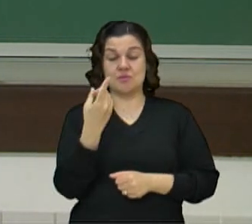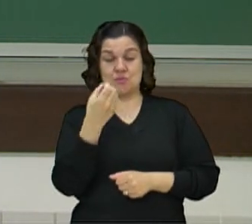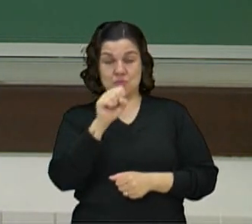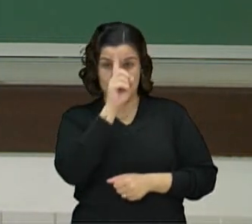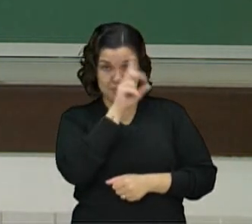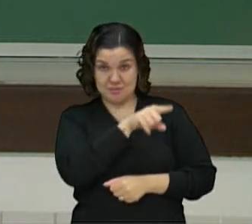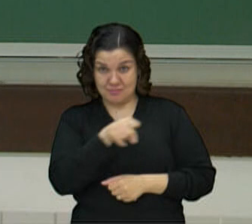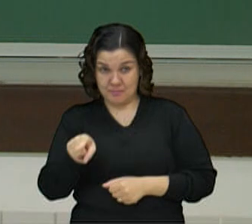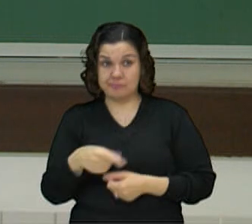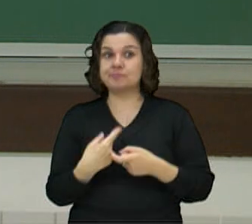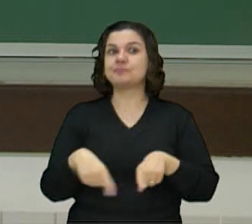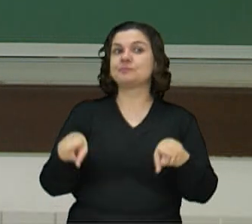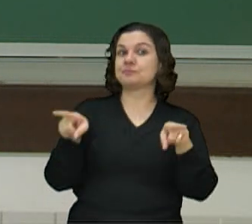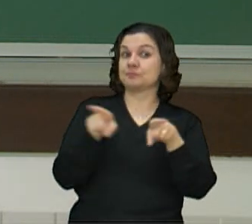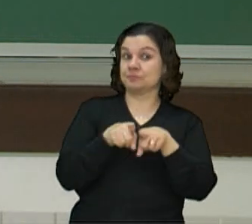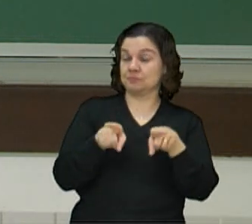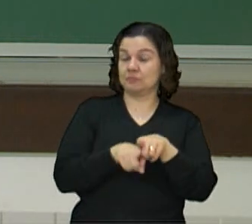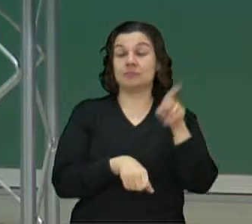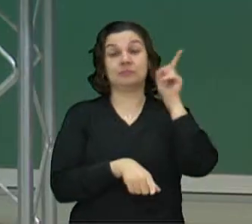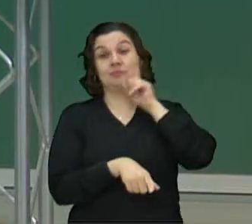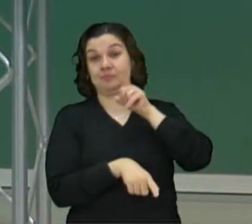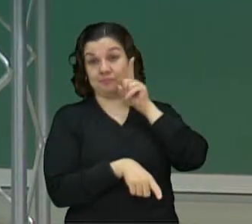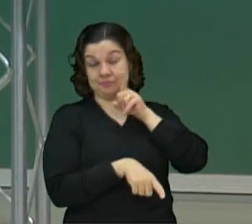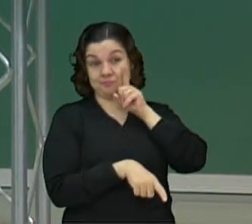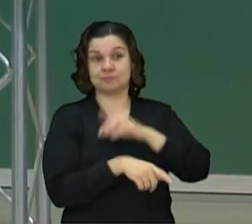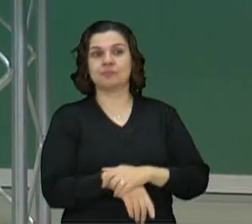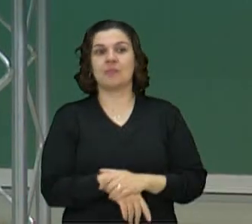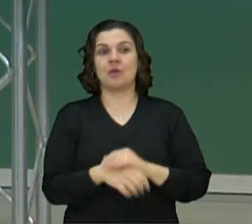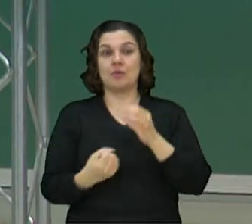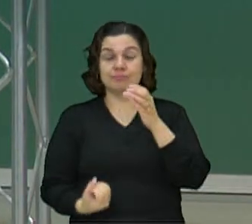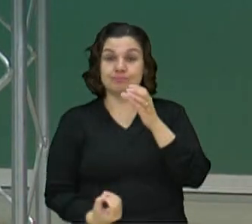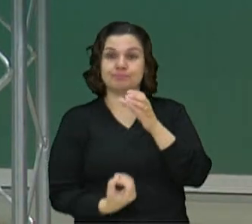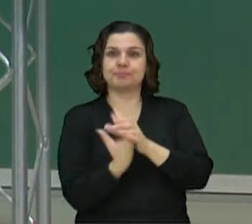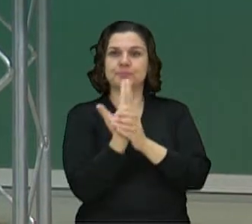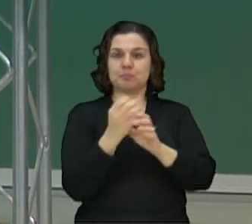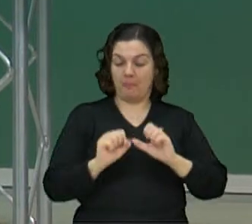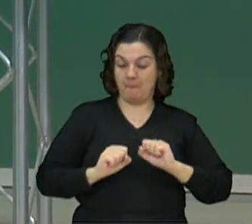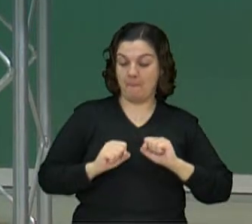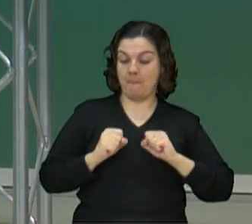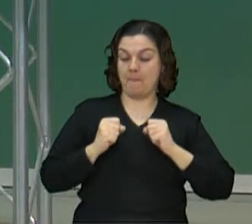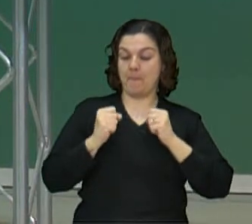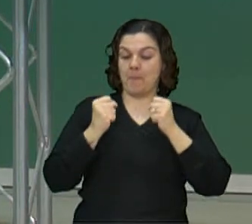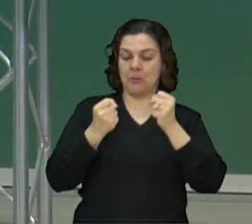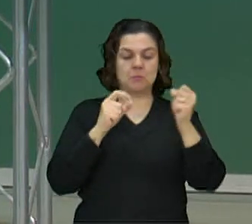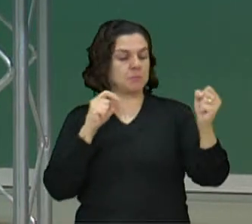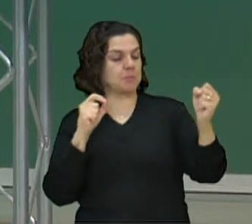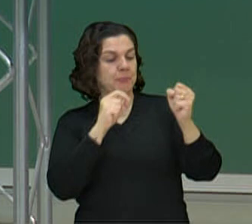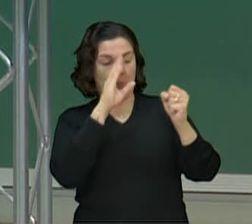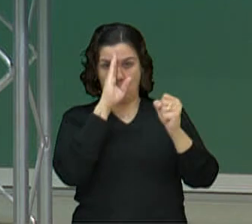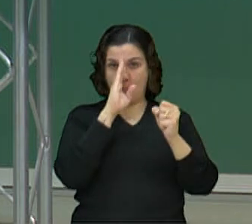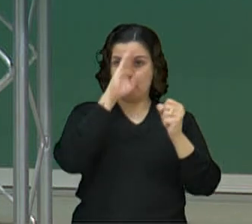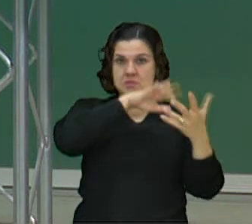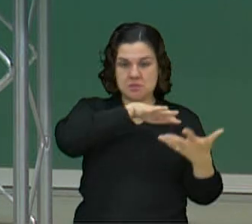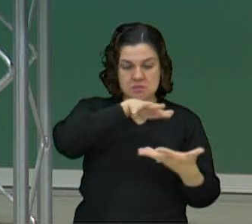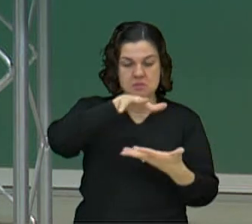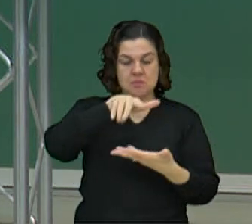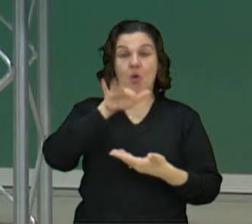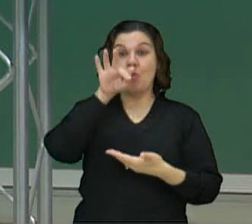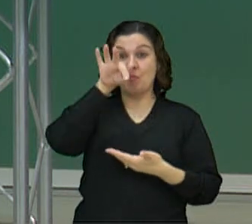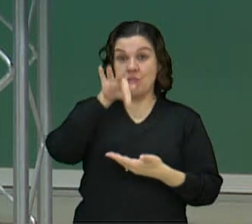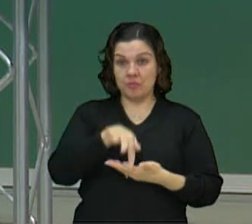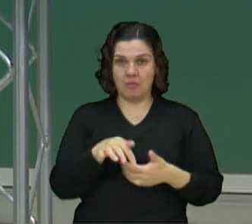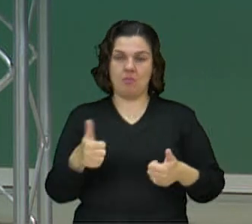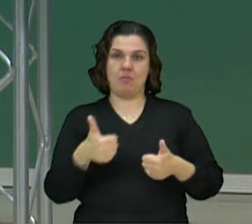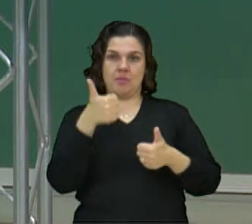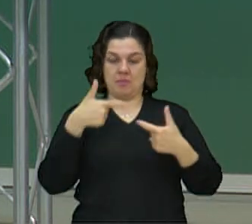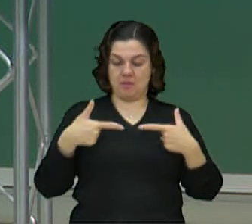1918. Ainda, os Estados Unidos se tornou uma grande potência mundial após a Primeira